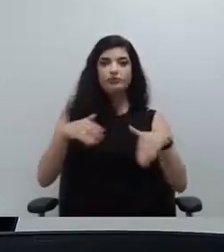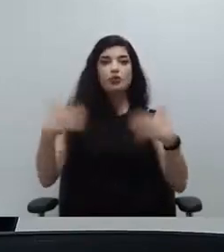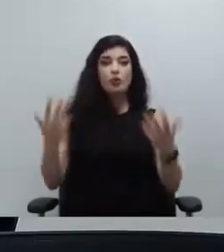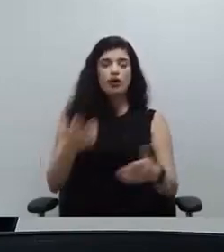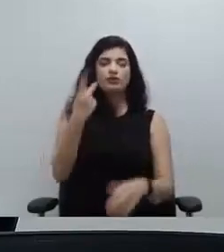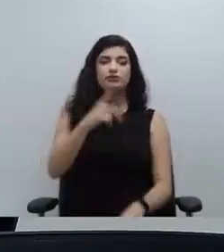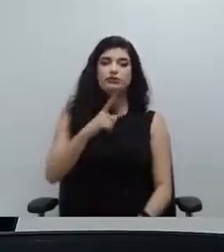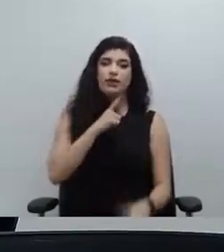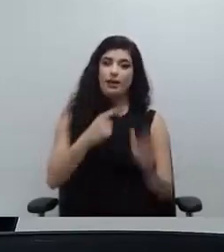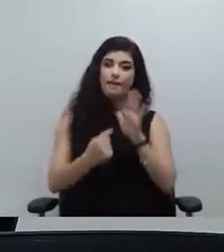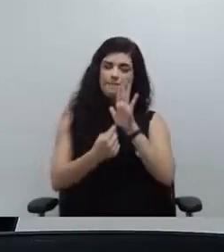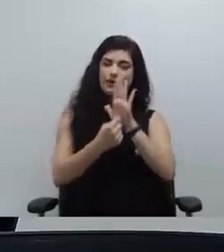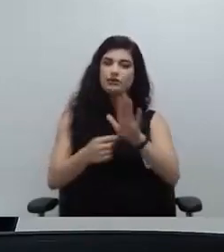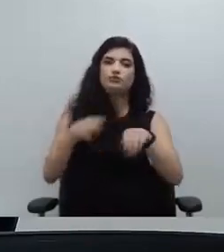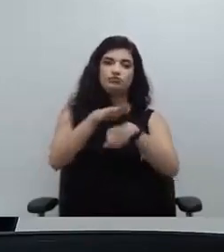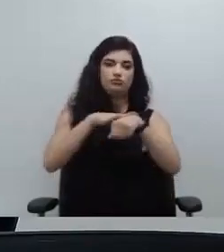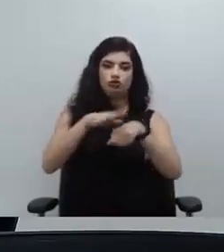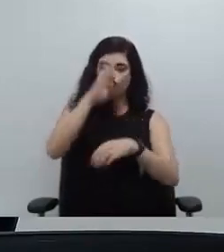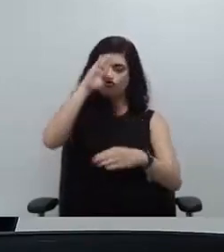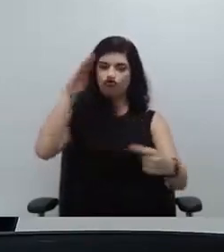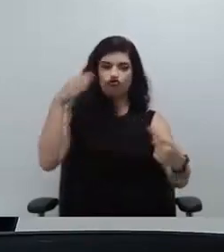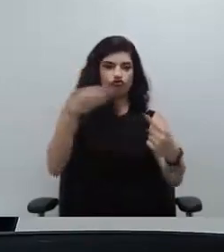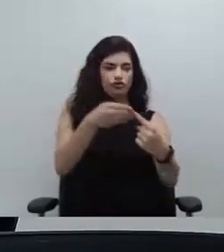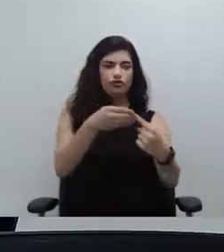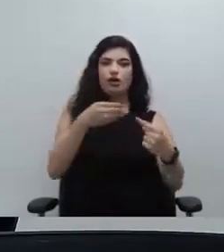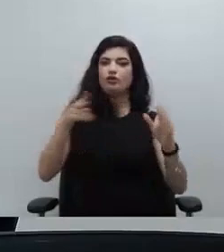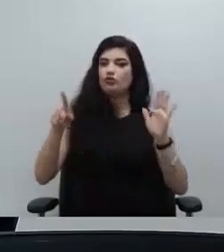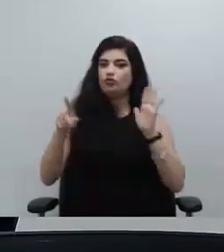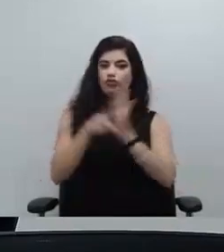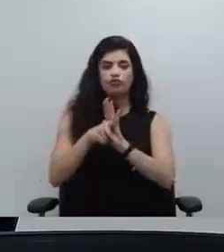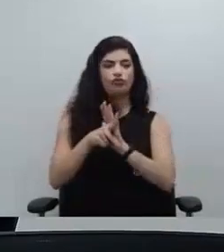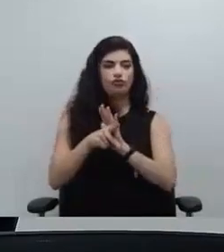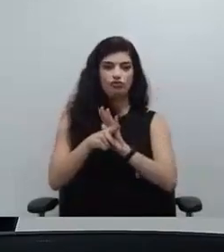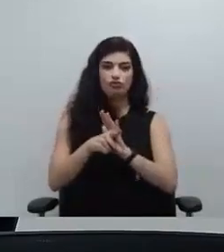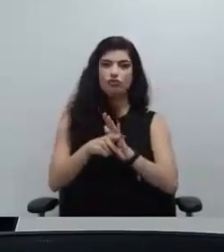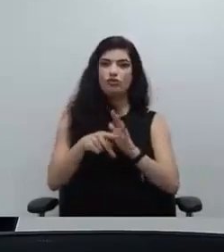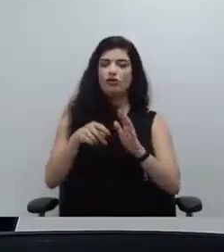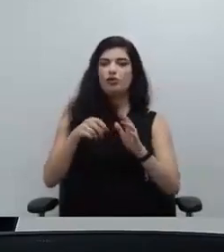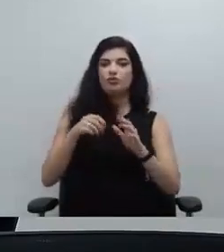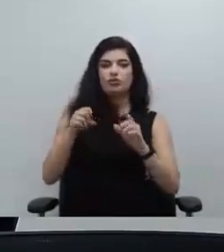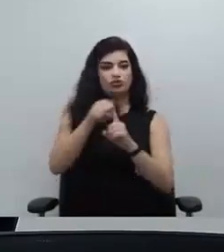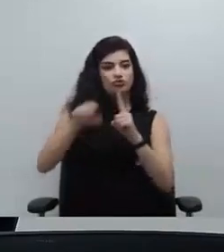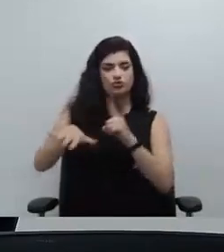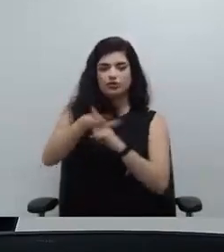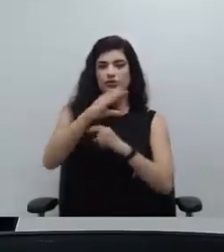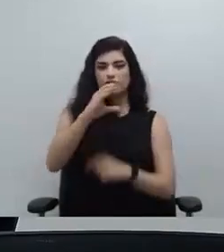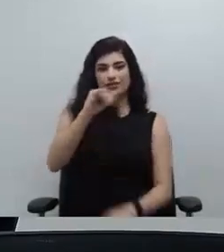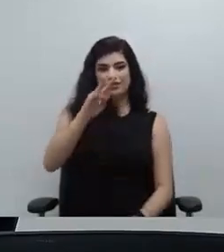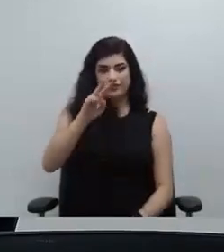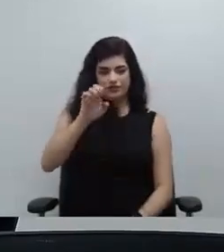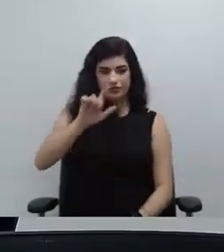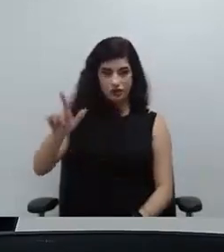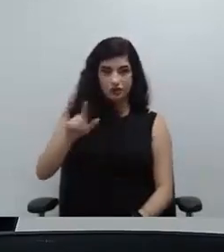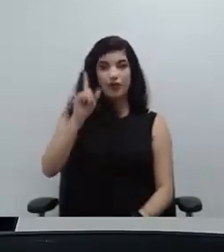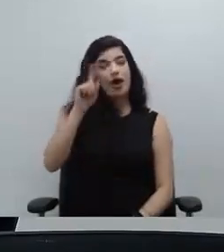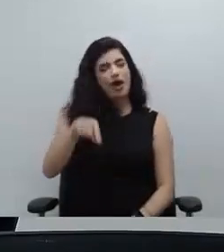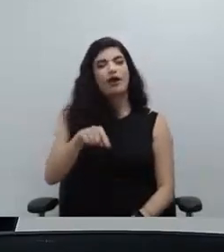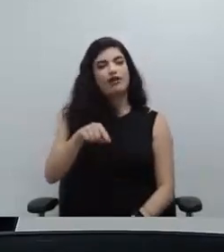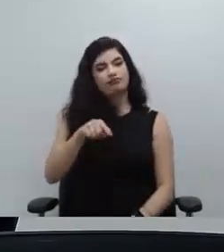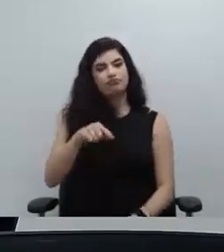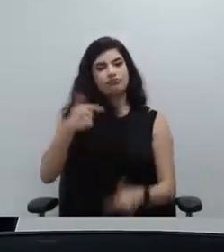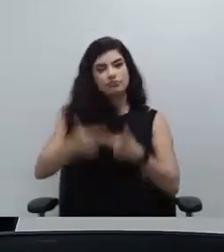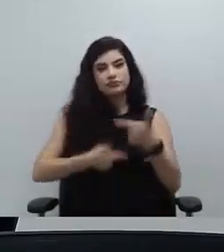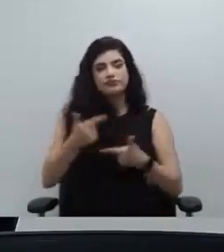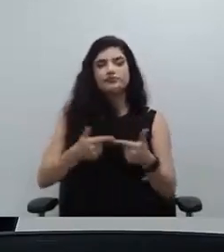institucionais apresentadas dialogarem diretamente com os pleitos vindos da sociedade civil. Esse é o primeiro aspecto, ou seja, da interiorização.